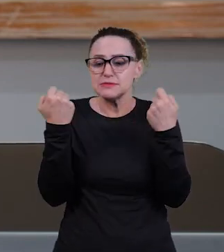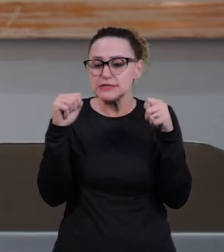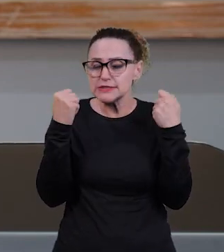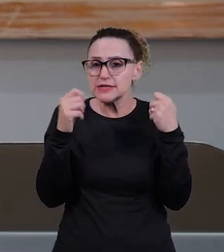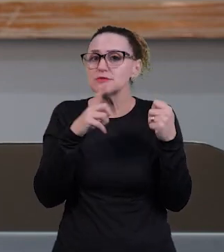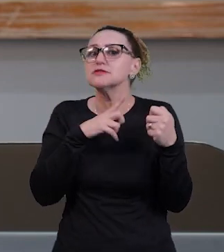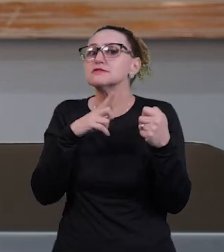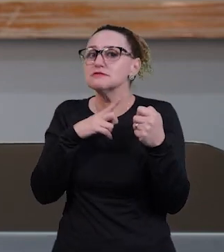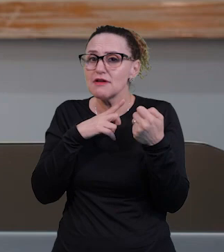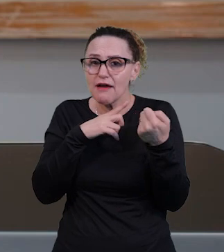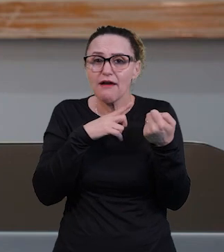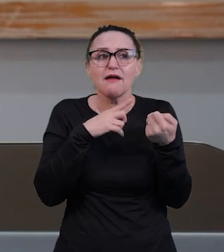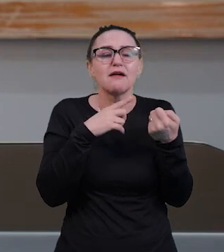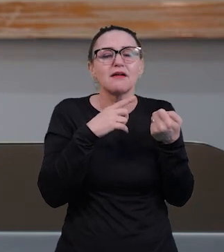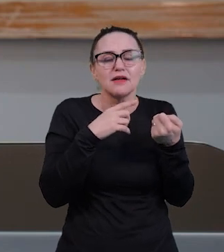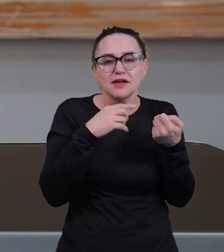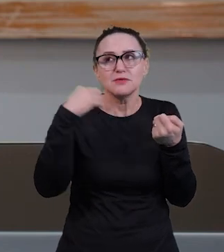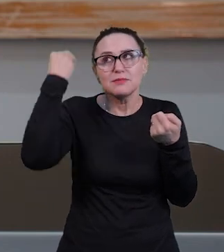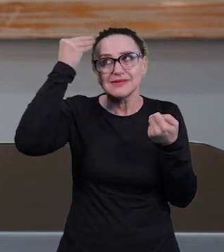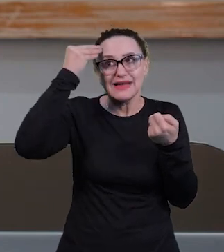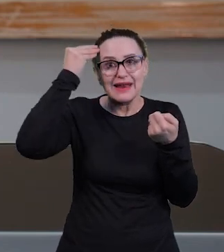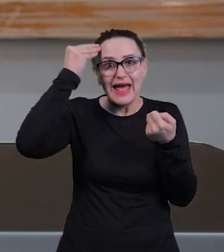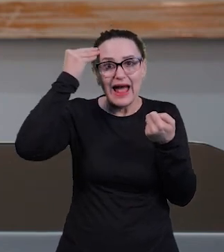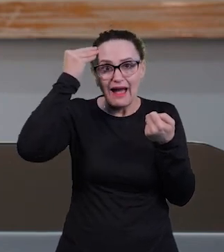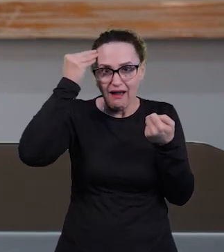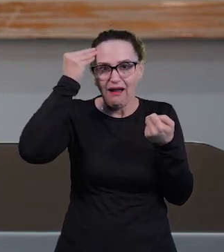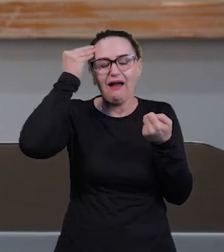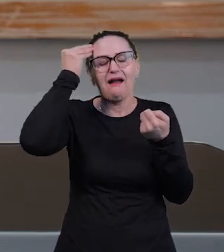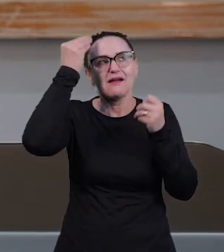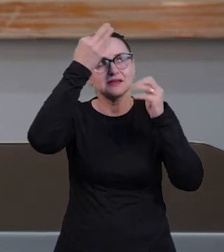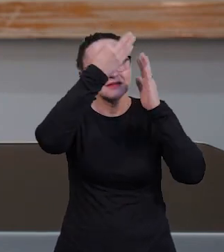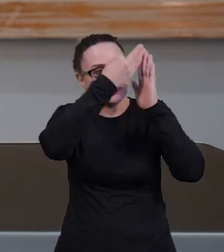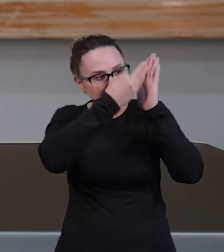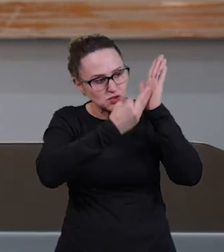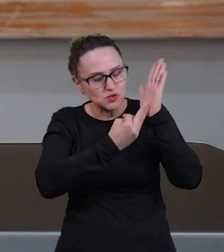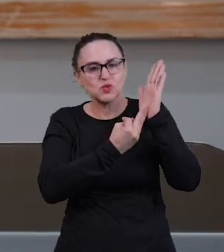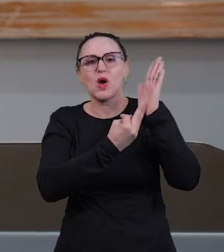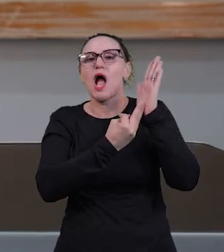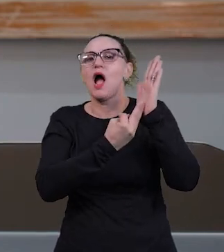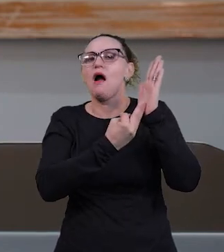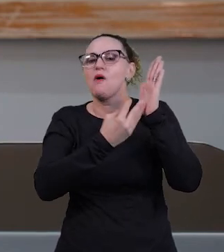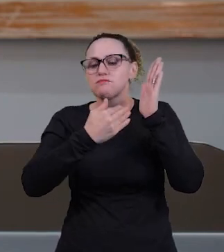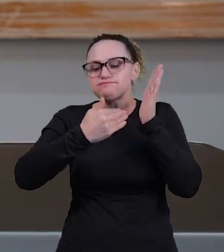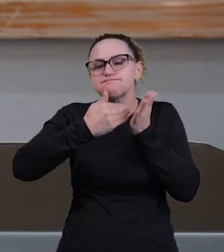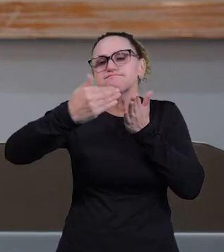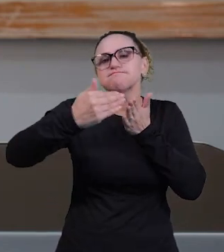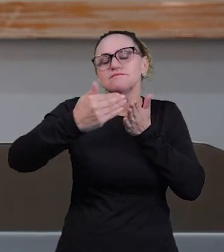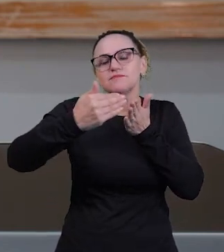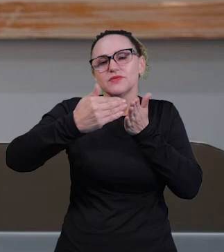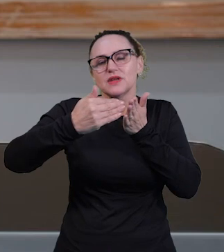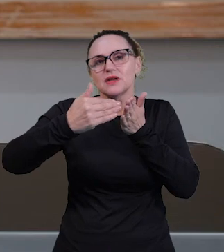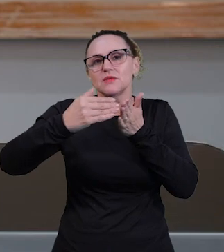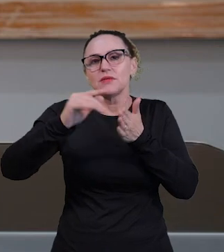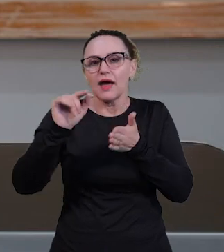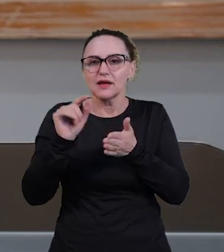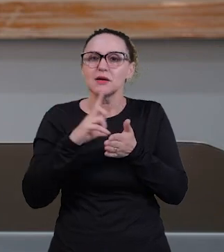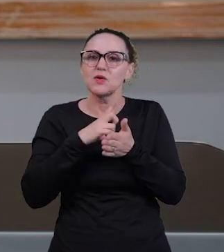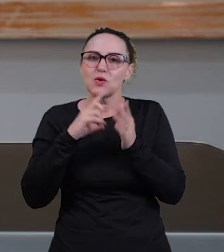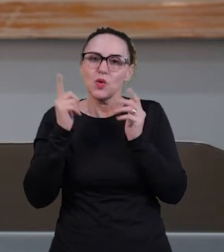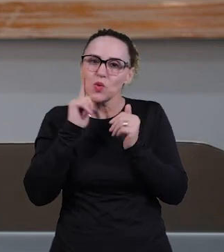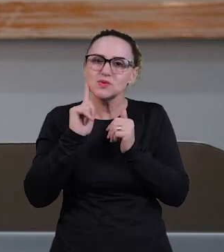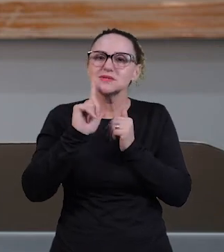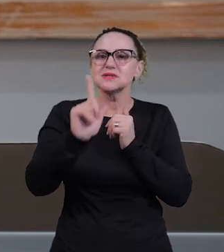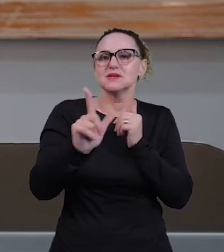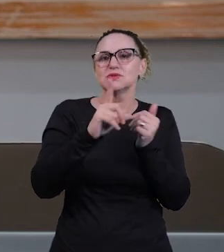forma, partir dessas análises textuais, das análises temáticas dos textos, para que possamos ter aí